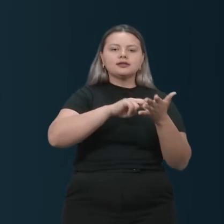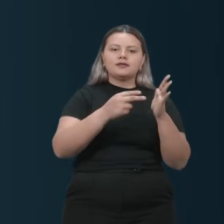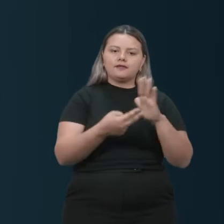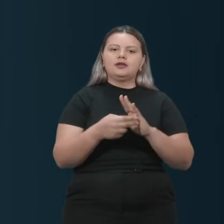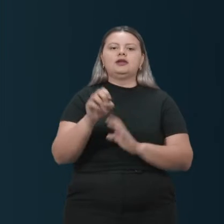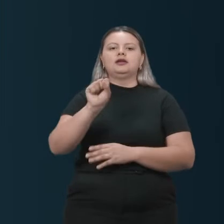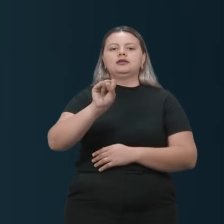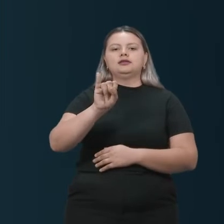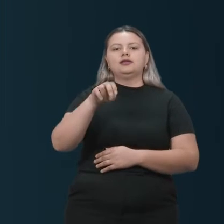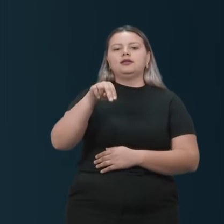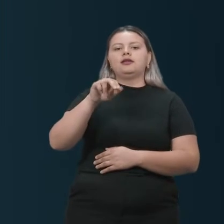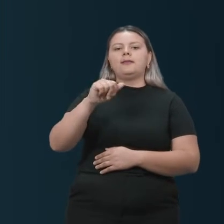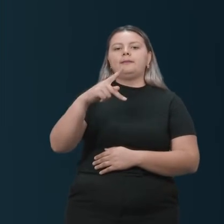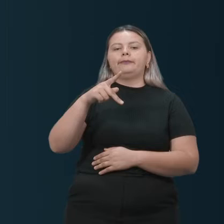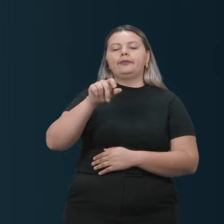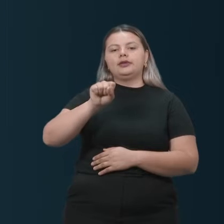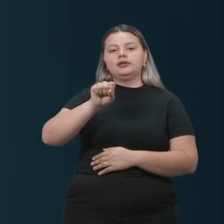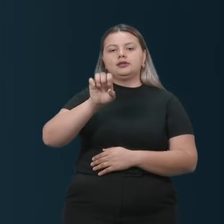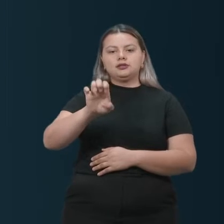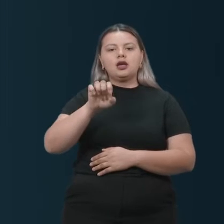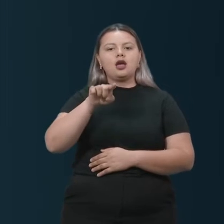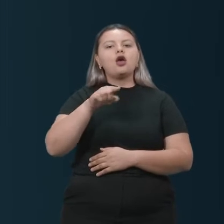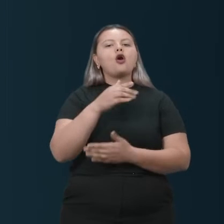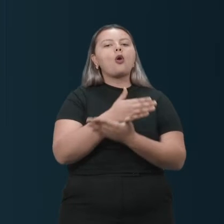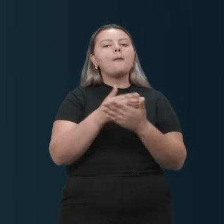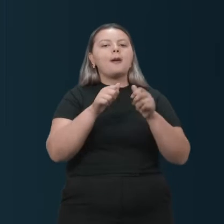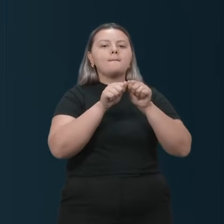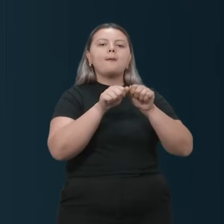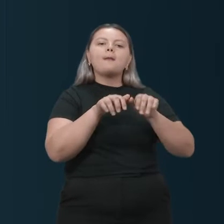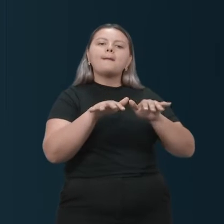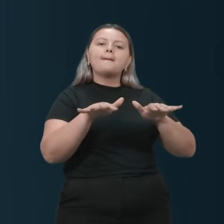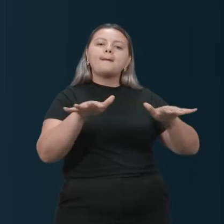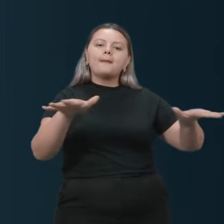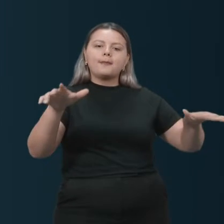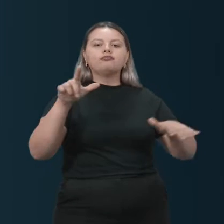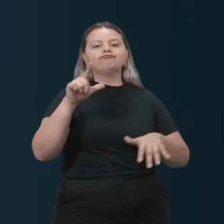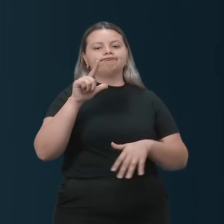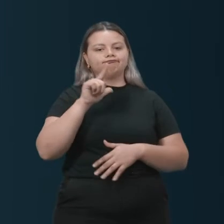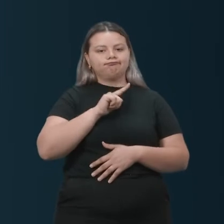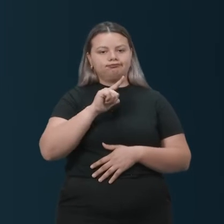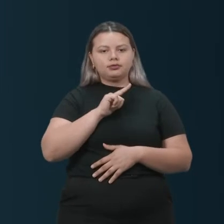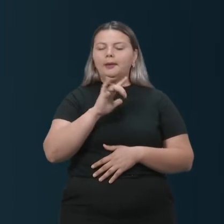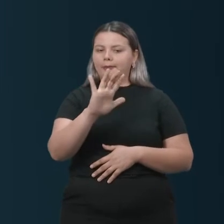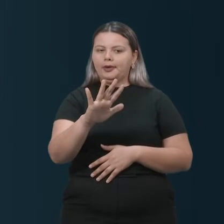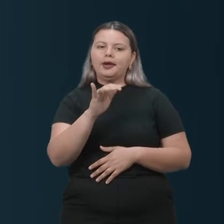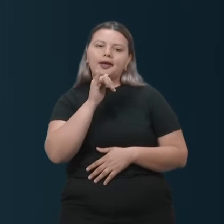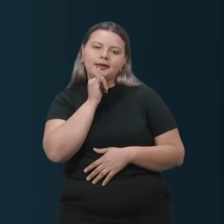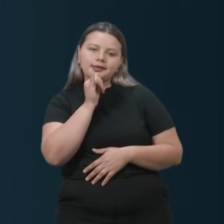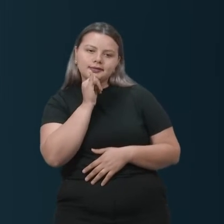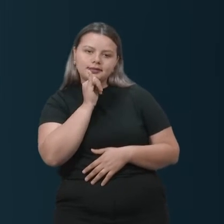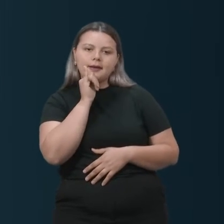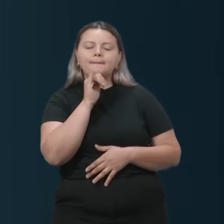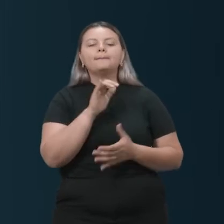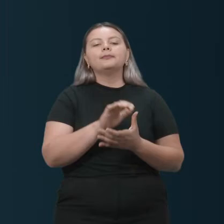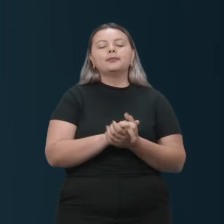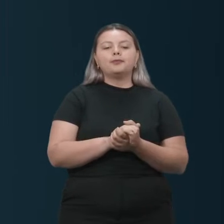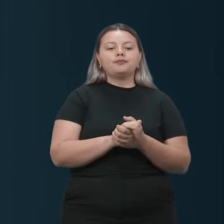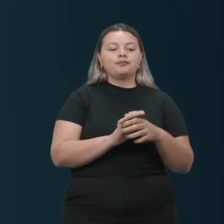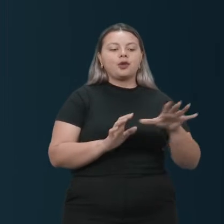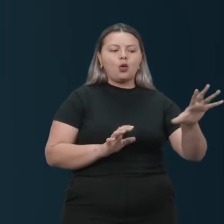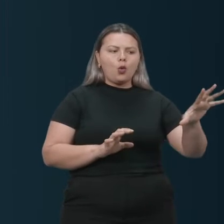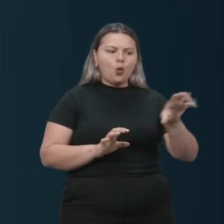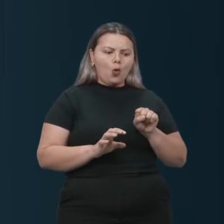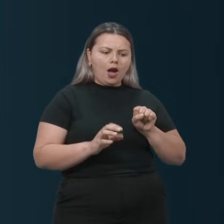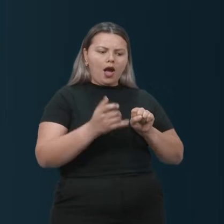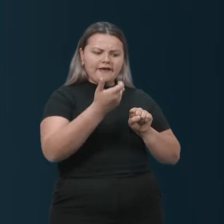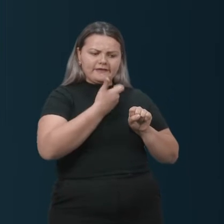dessa sinapse que acontece a propagação dos sinais. Então, um sinal que foi recebido e transmitido por